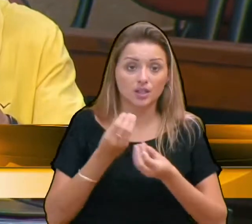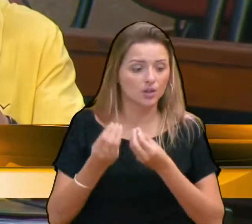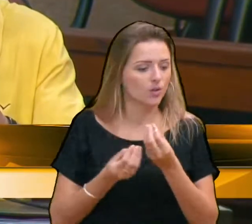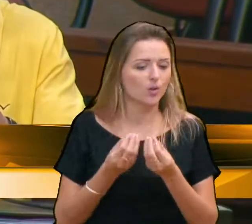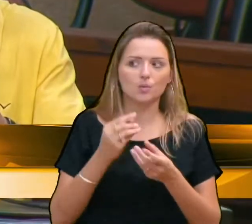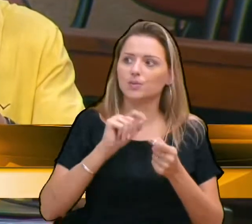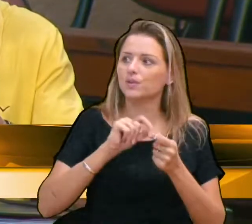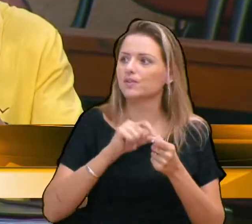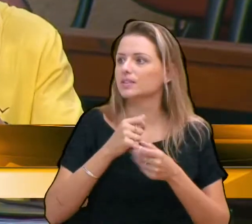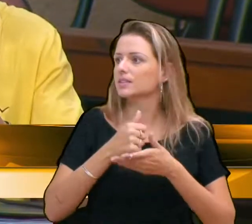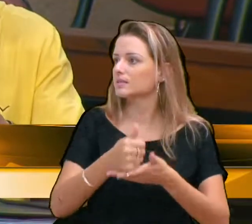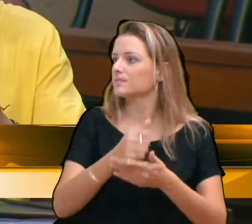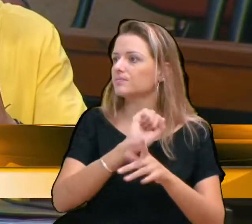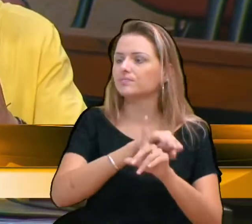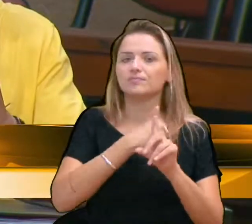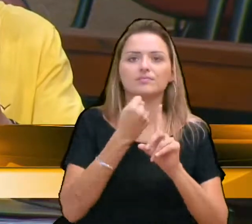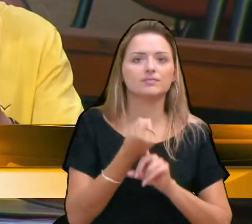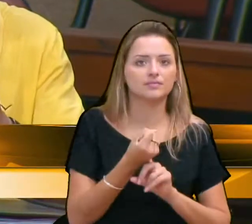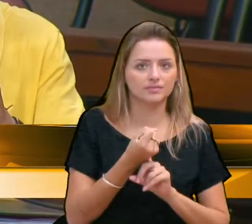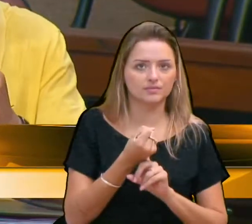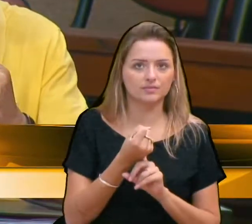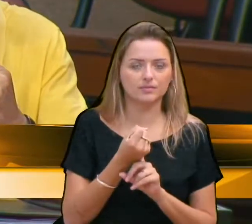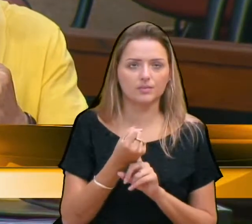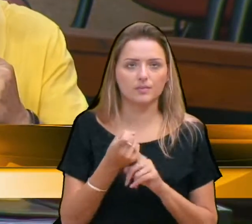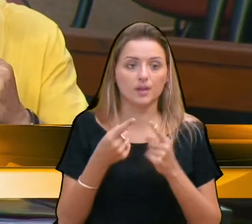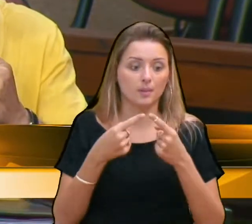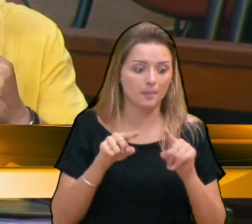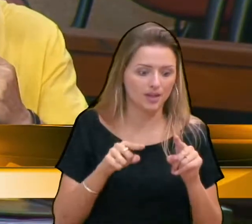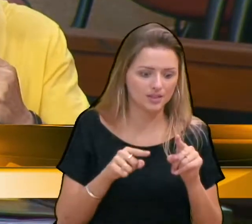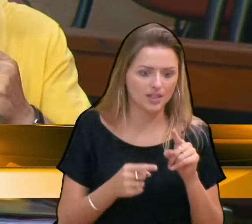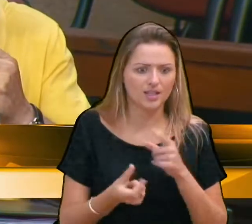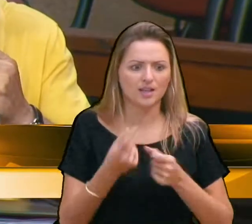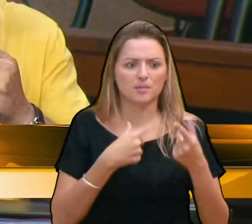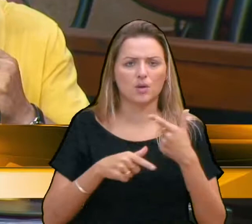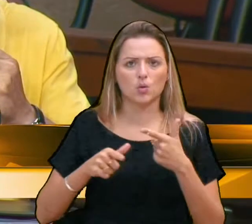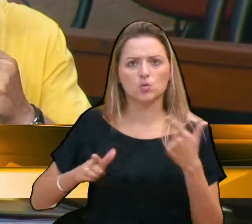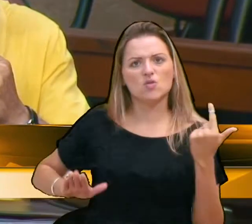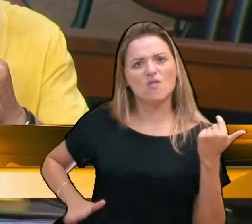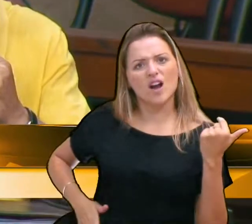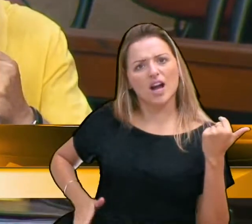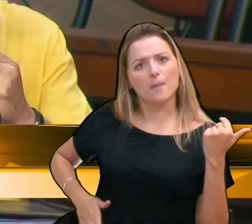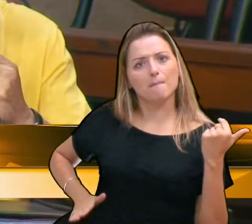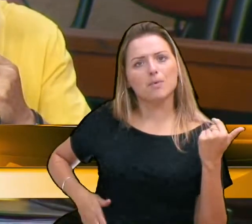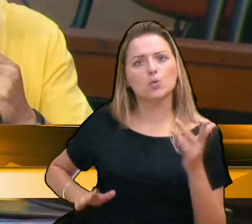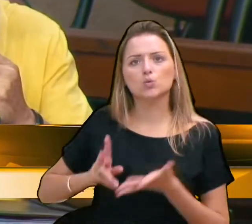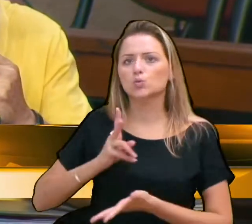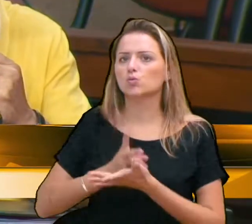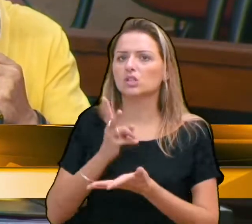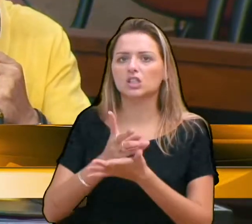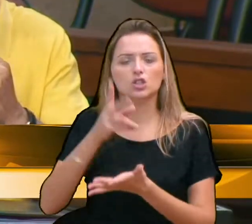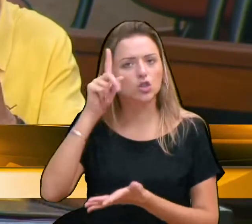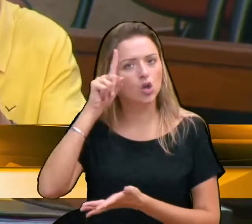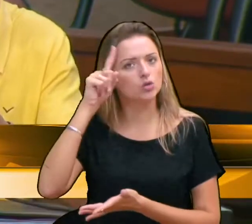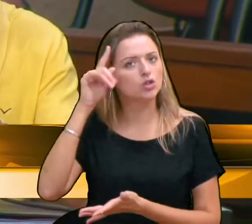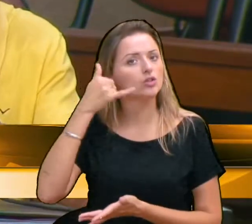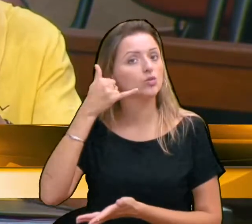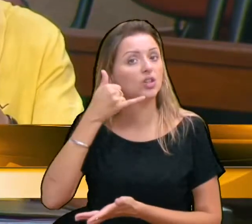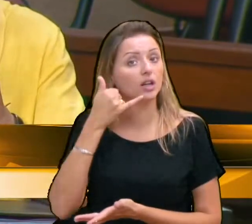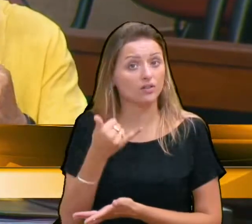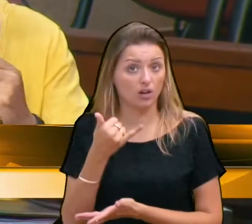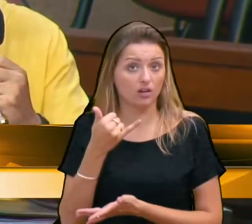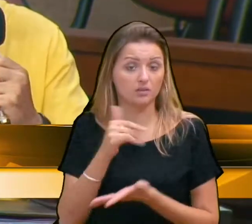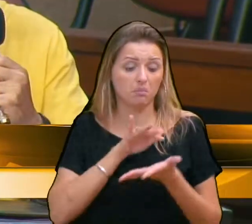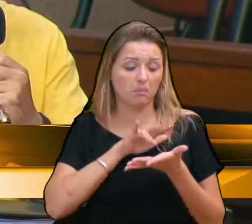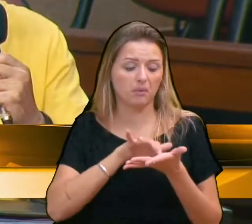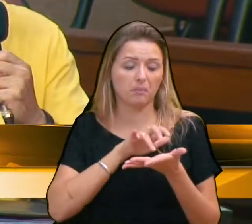fazer o social? Agora, para determinados vadios que passam o dia inteiro no celular, que não tem o que fazer, não precisa